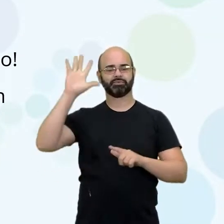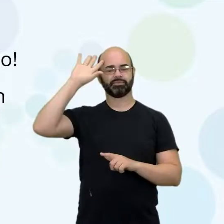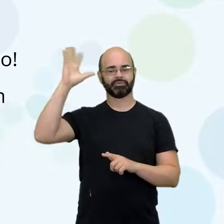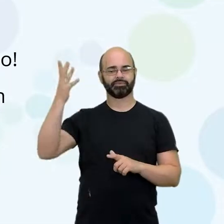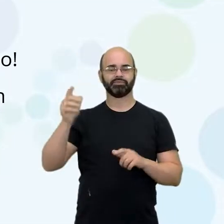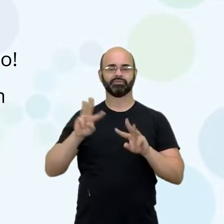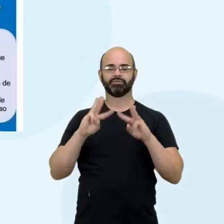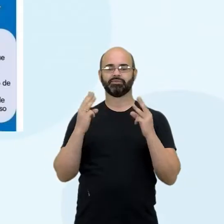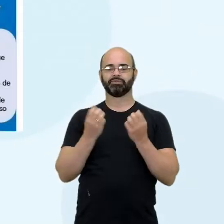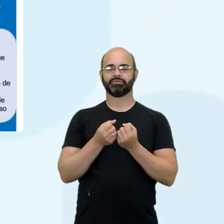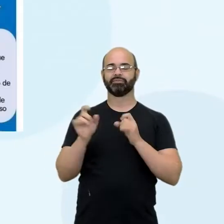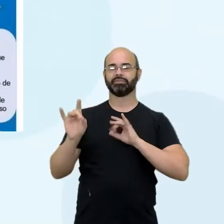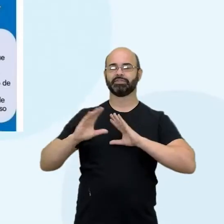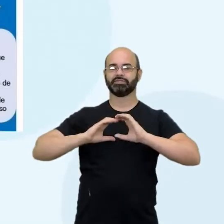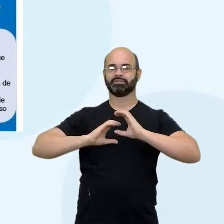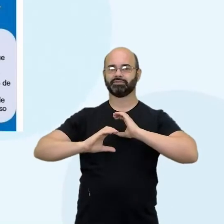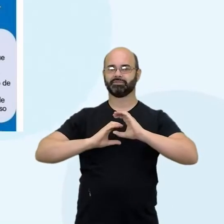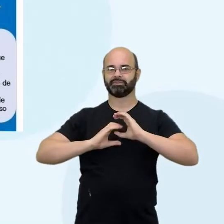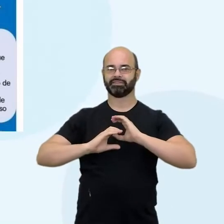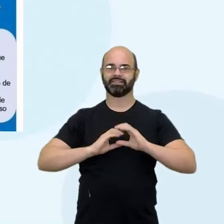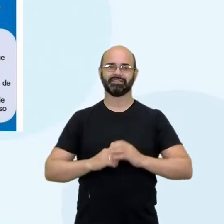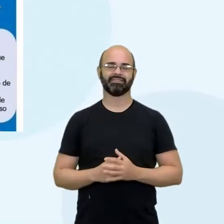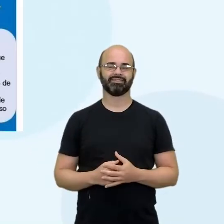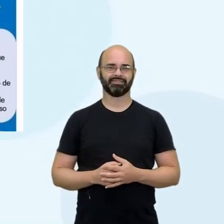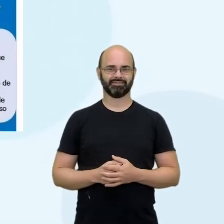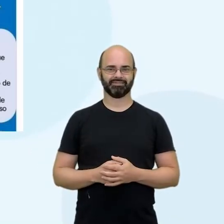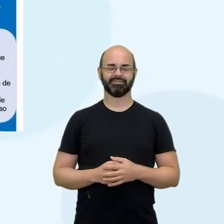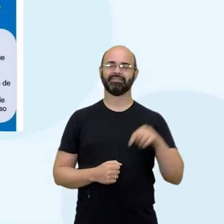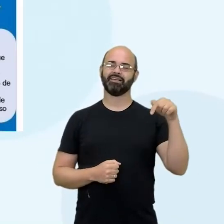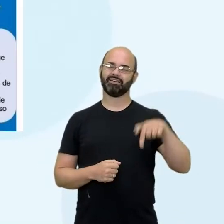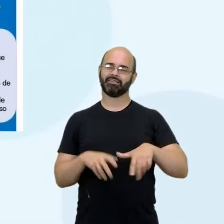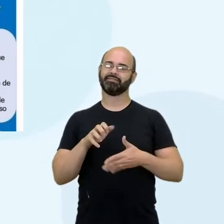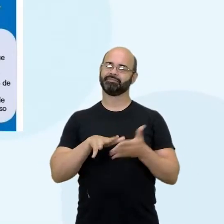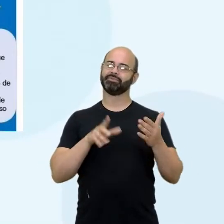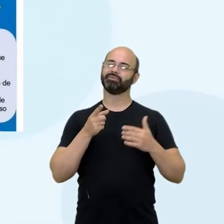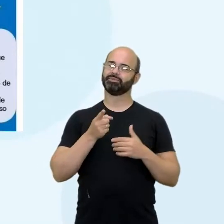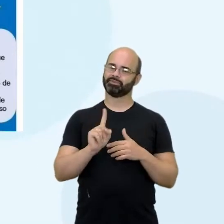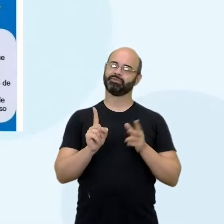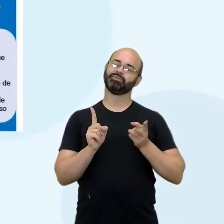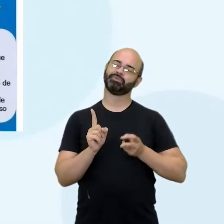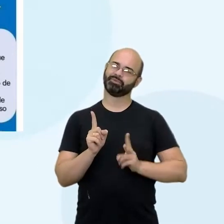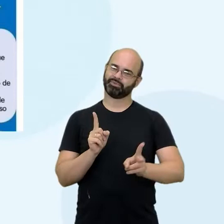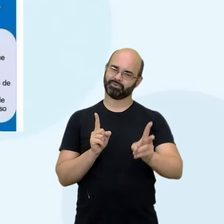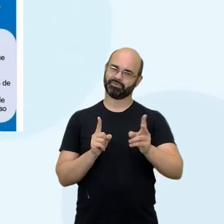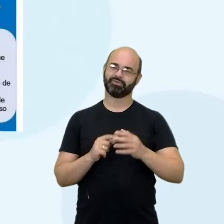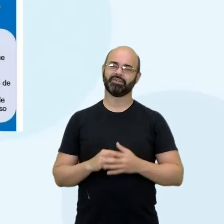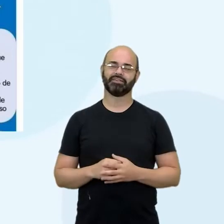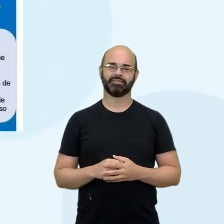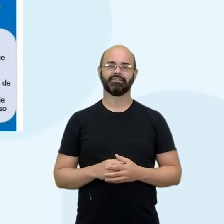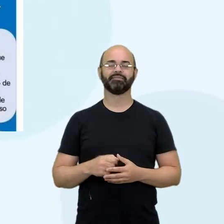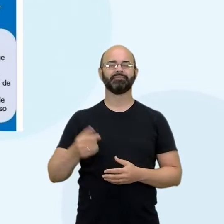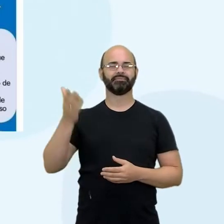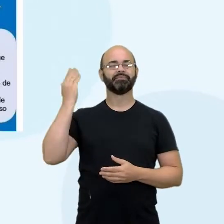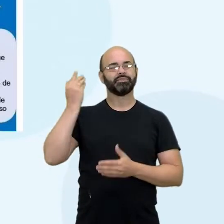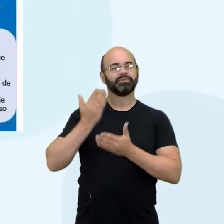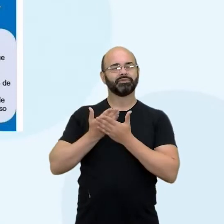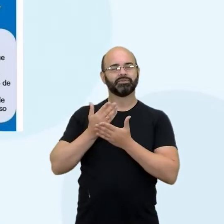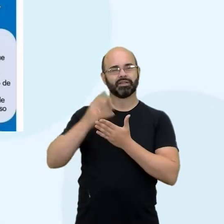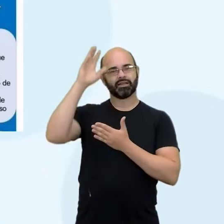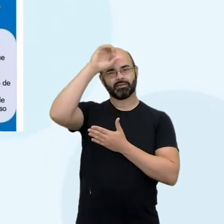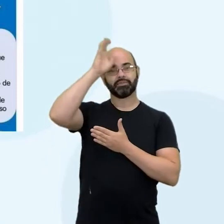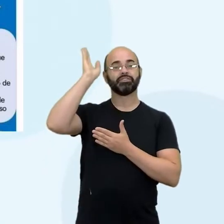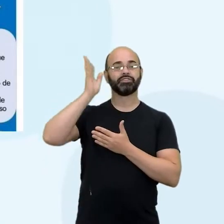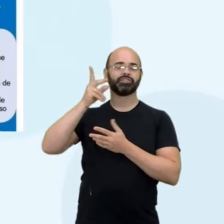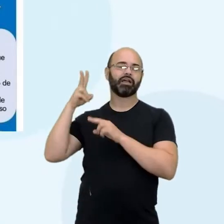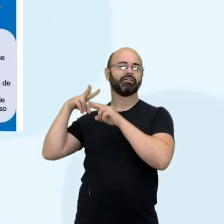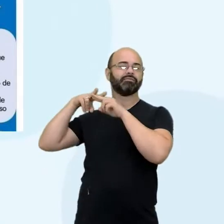de comunicação. A gente continua aqui na atividade 1, a gente vai retomar um pouquinho do que a gente viu anteriormente, então a gente ainda está